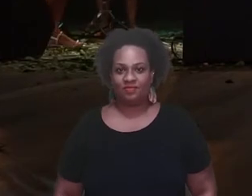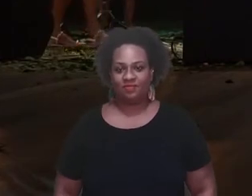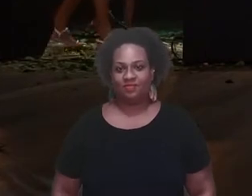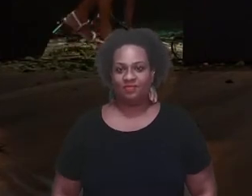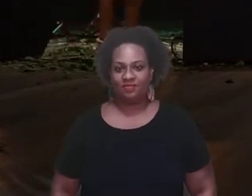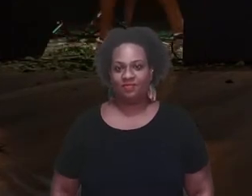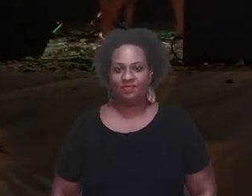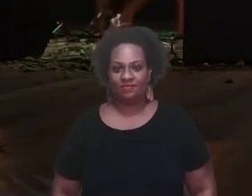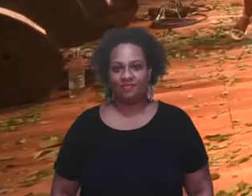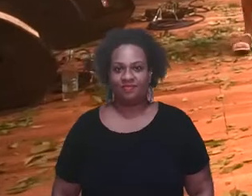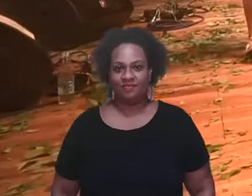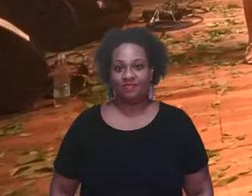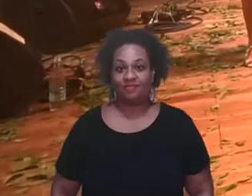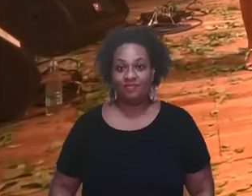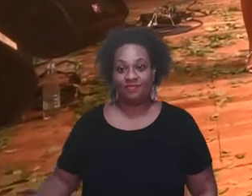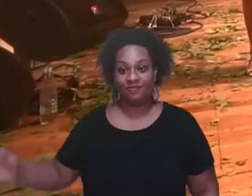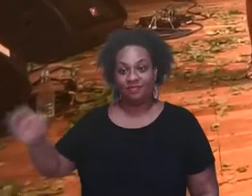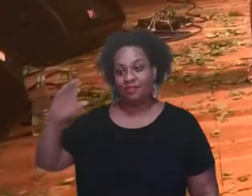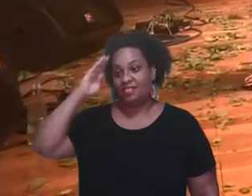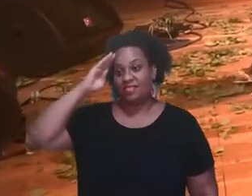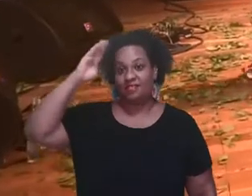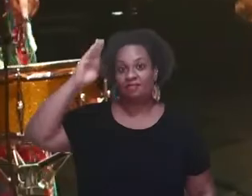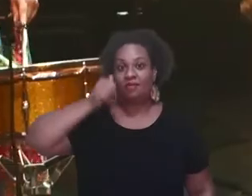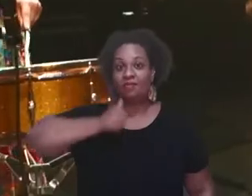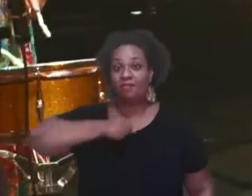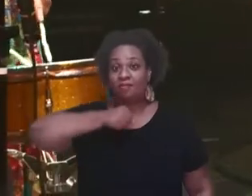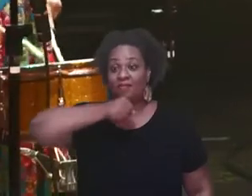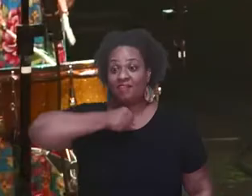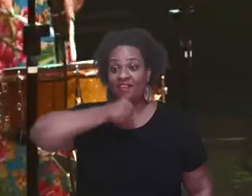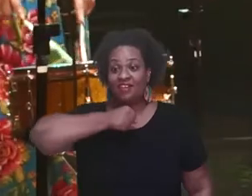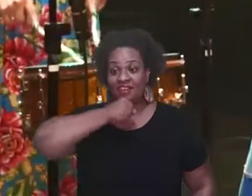Oi e a matriarca